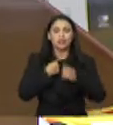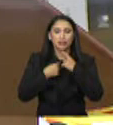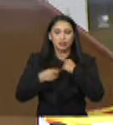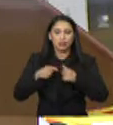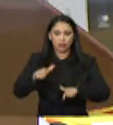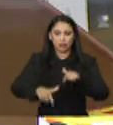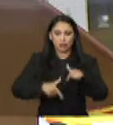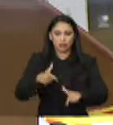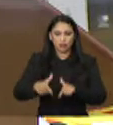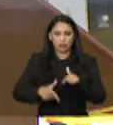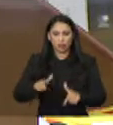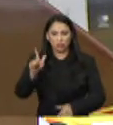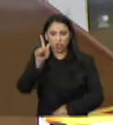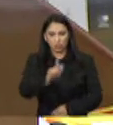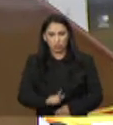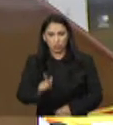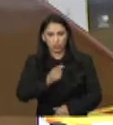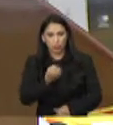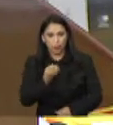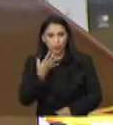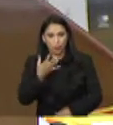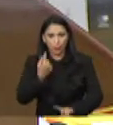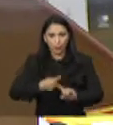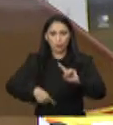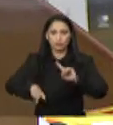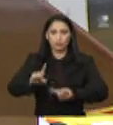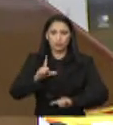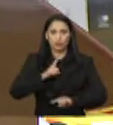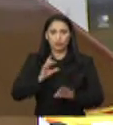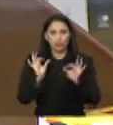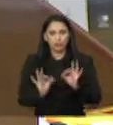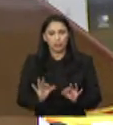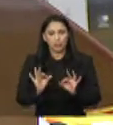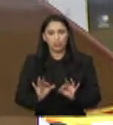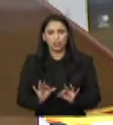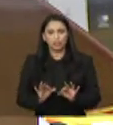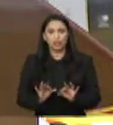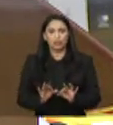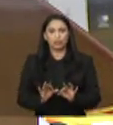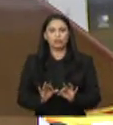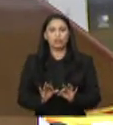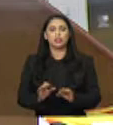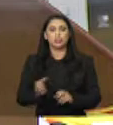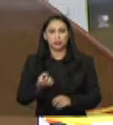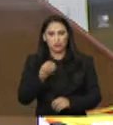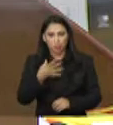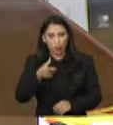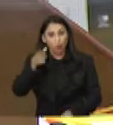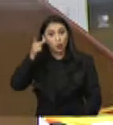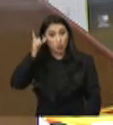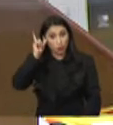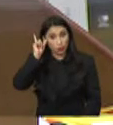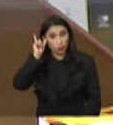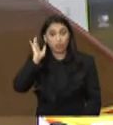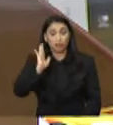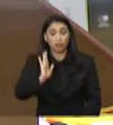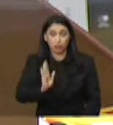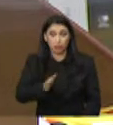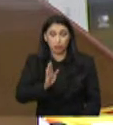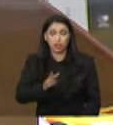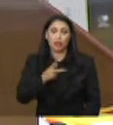tenho absoluta certeza que será gestão exitosa vossa excelência' ontem já deu o tom